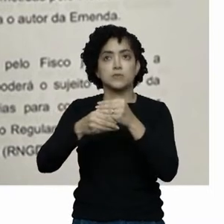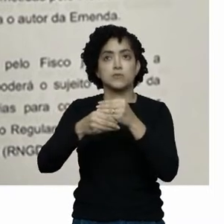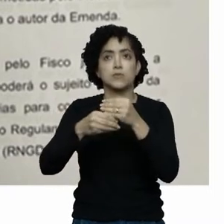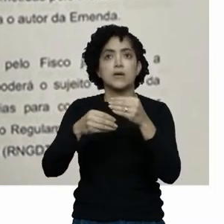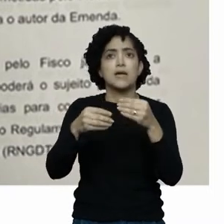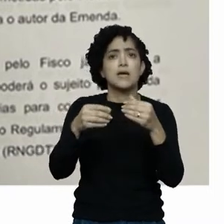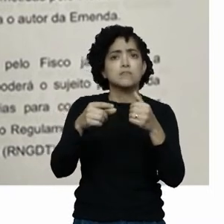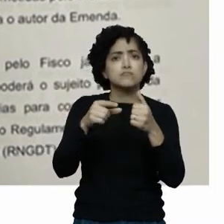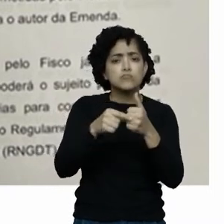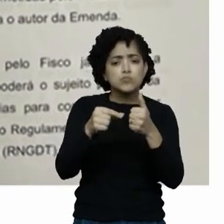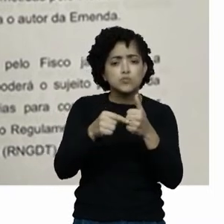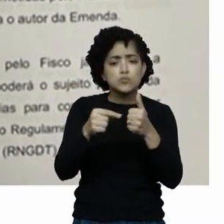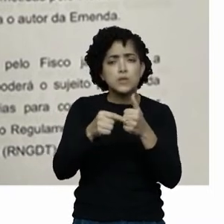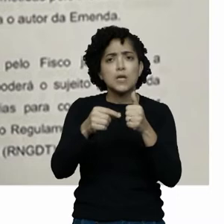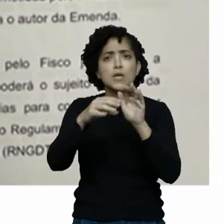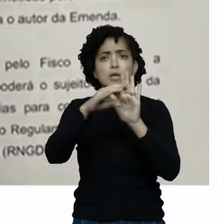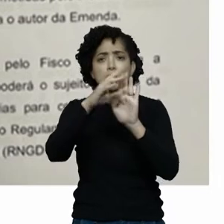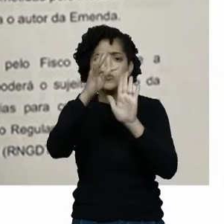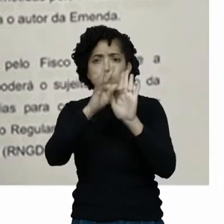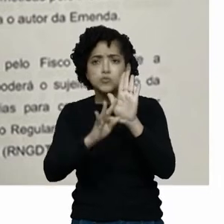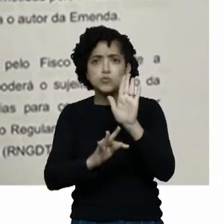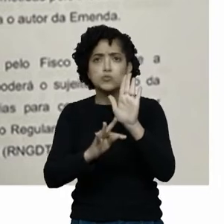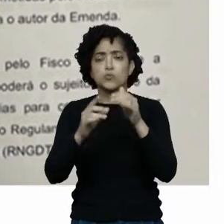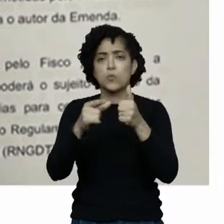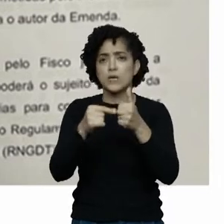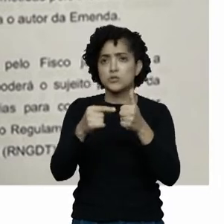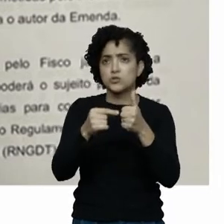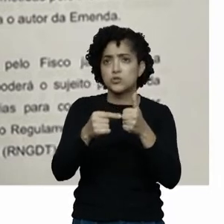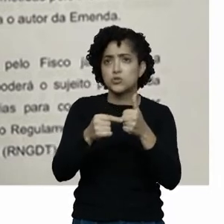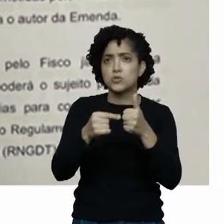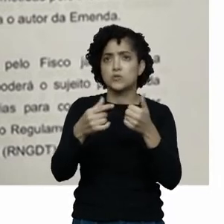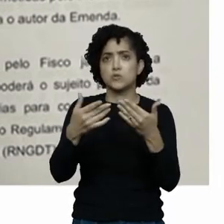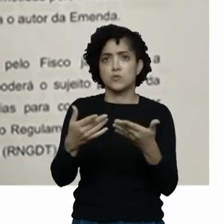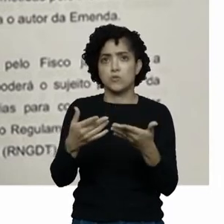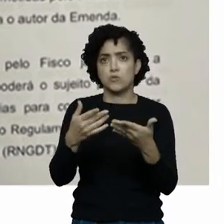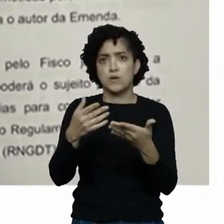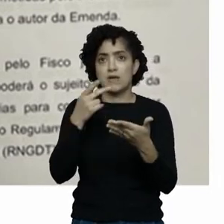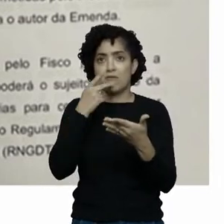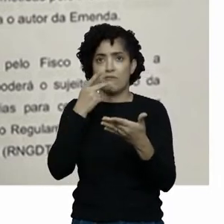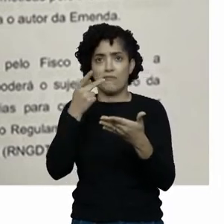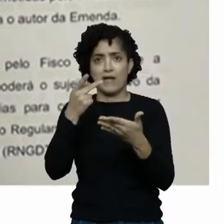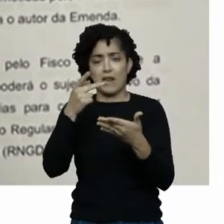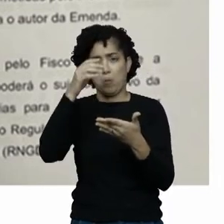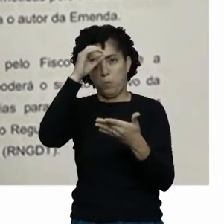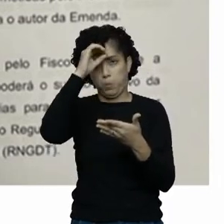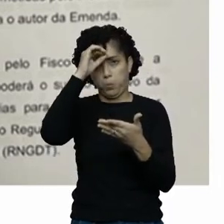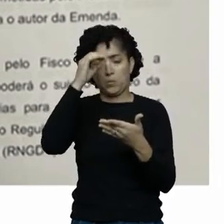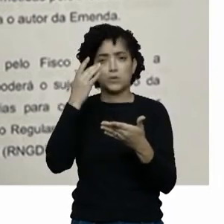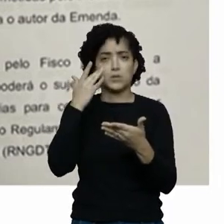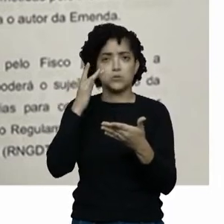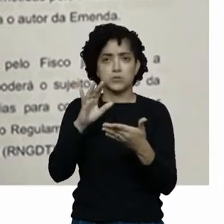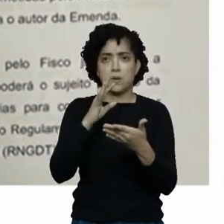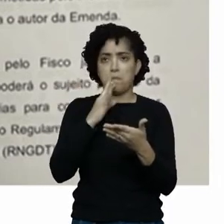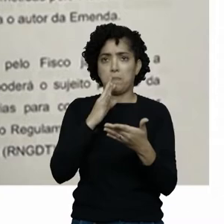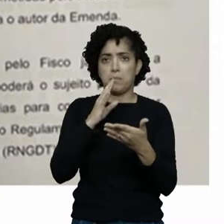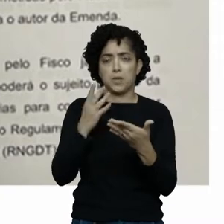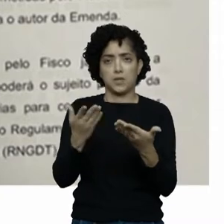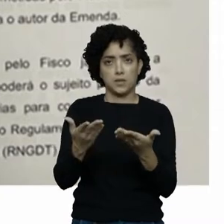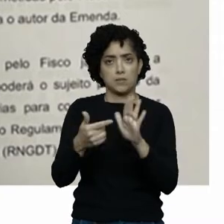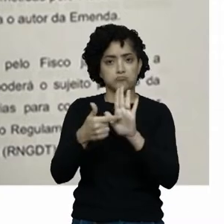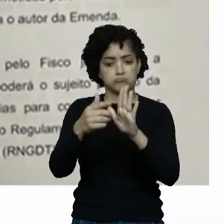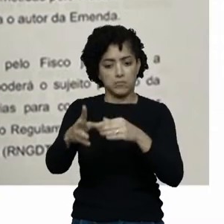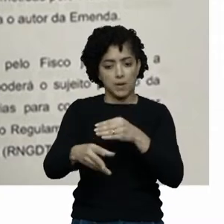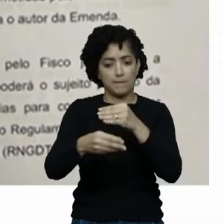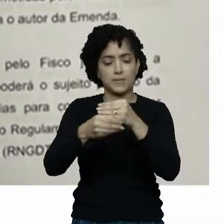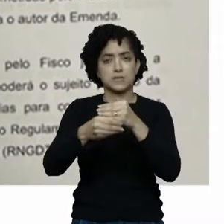direitinho como ela acertou o texto e alegar ignorância do conhecimento do projeto de lei apresentando